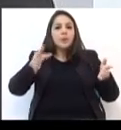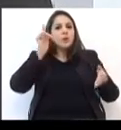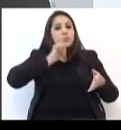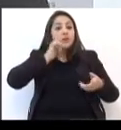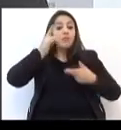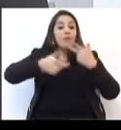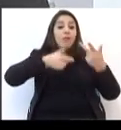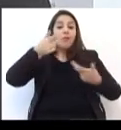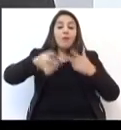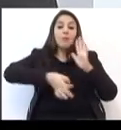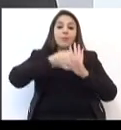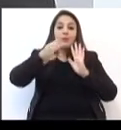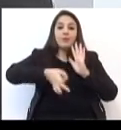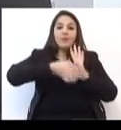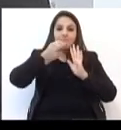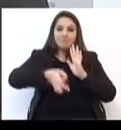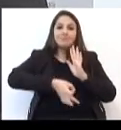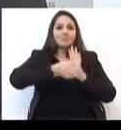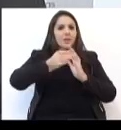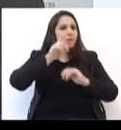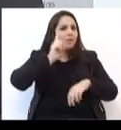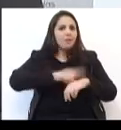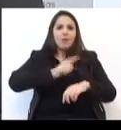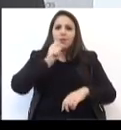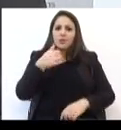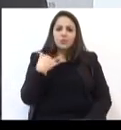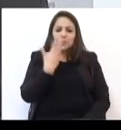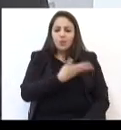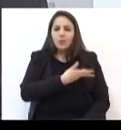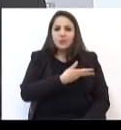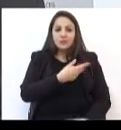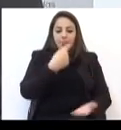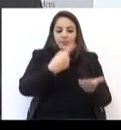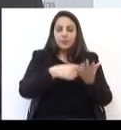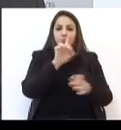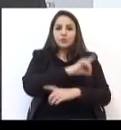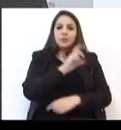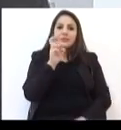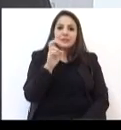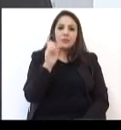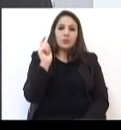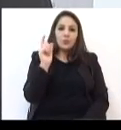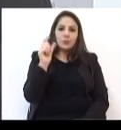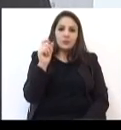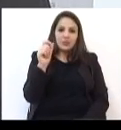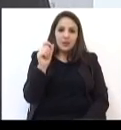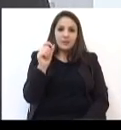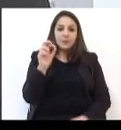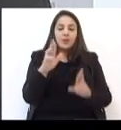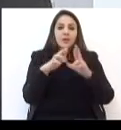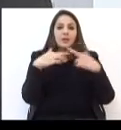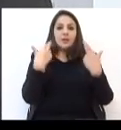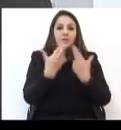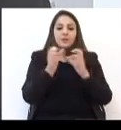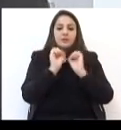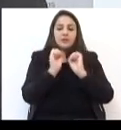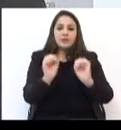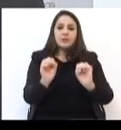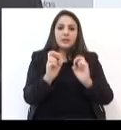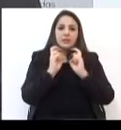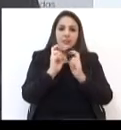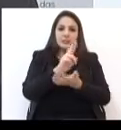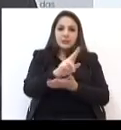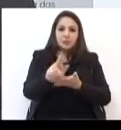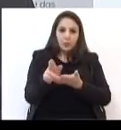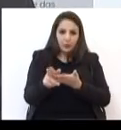elas manifestarem sua opinião e imediatamente já marcamos para o dia 5/10 uma reunião com a Secretaria de Transportes,